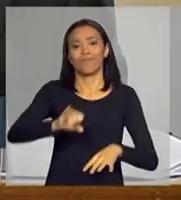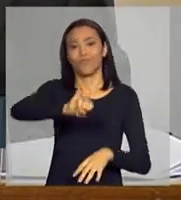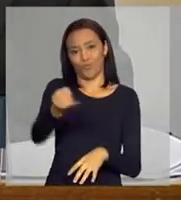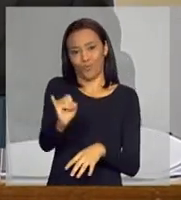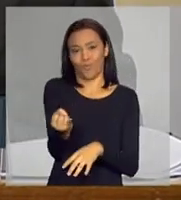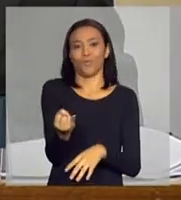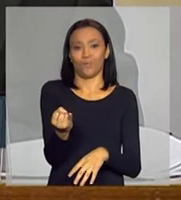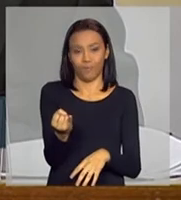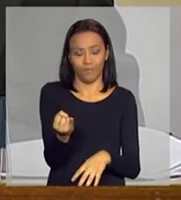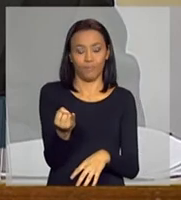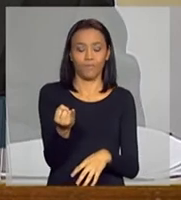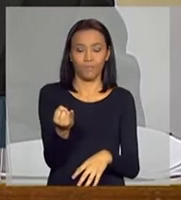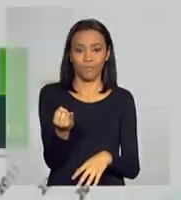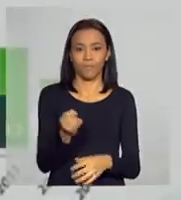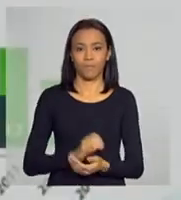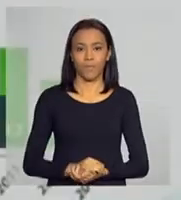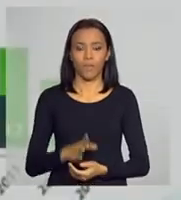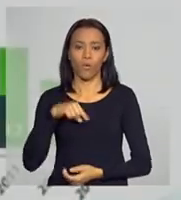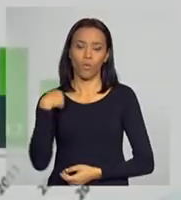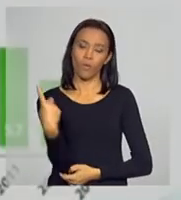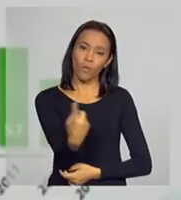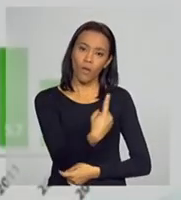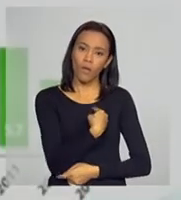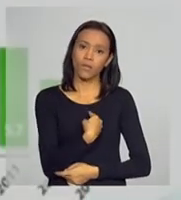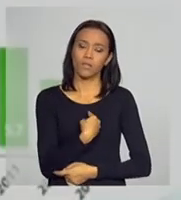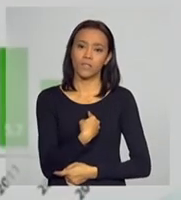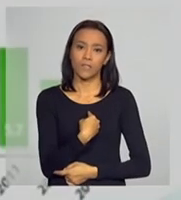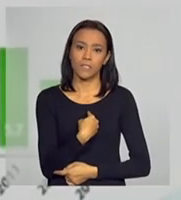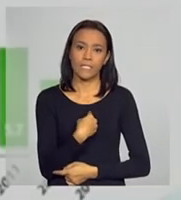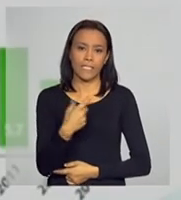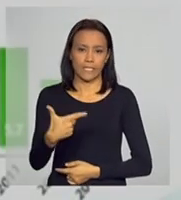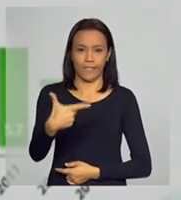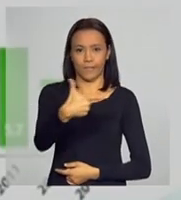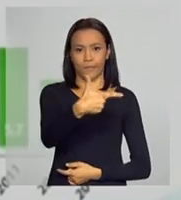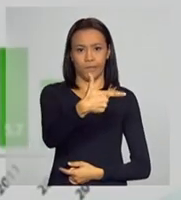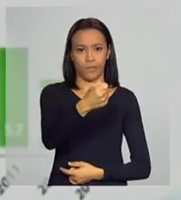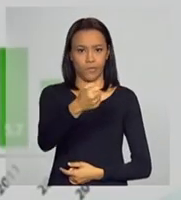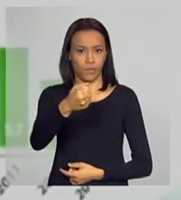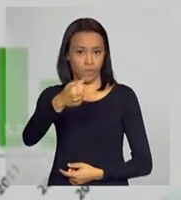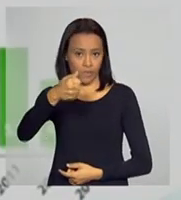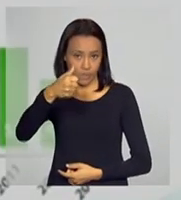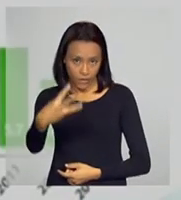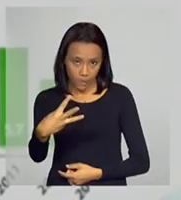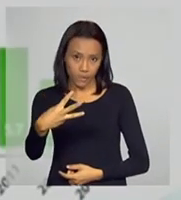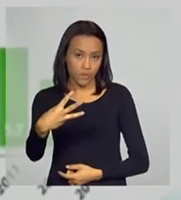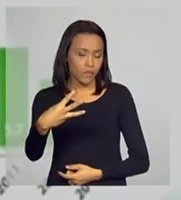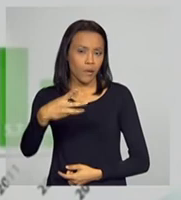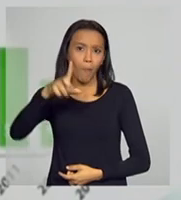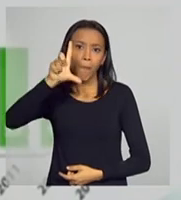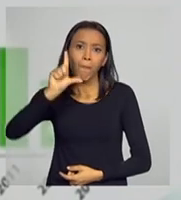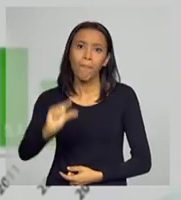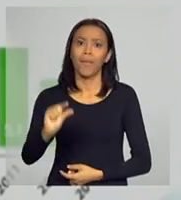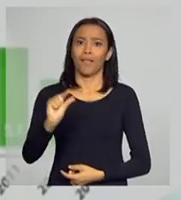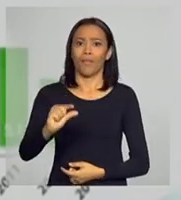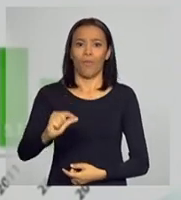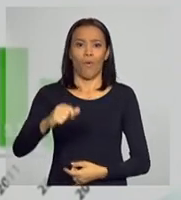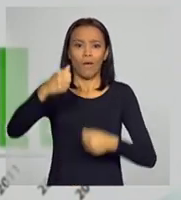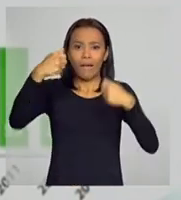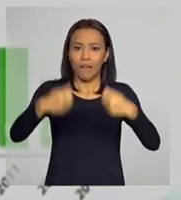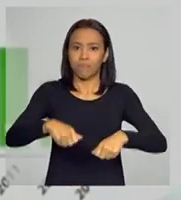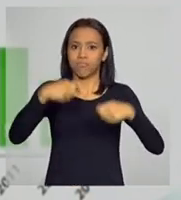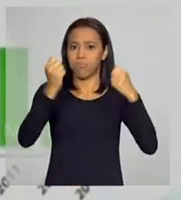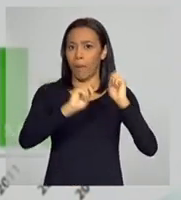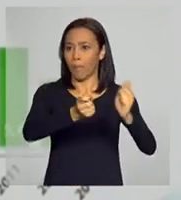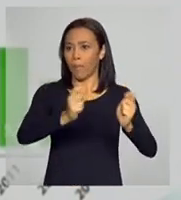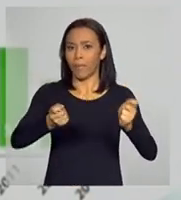é a nós estaremos em 2013 com o menor gasto de juros